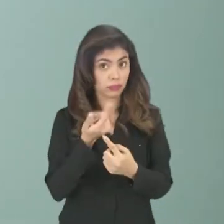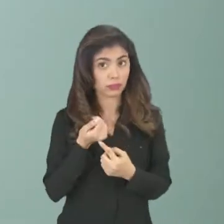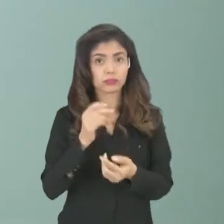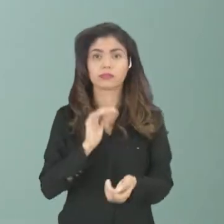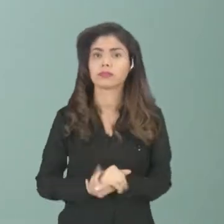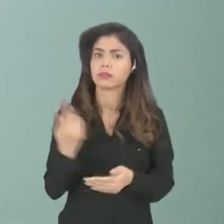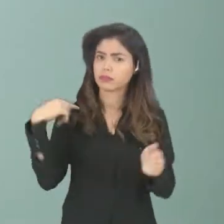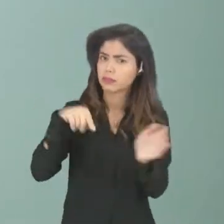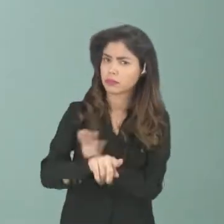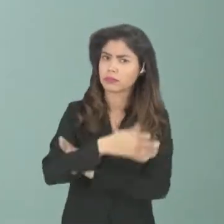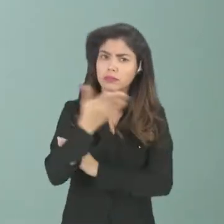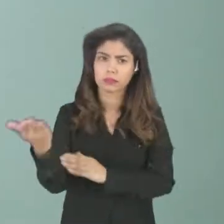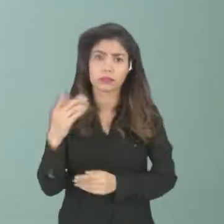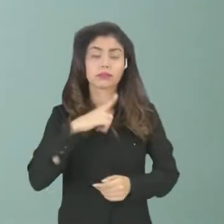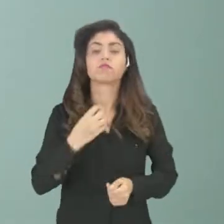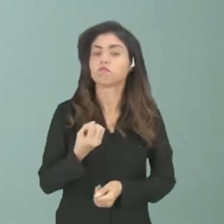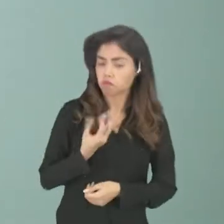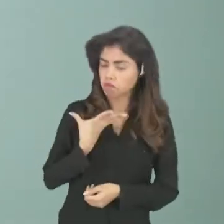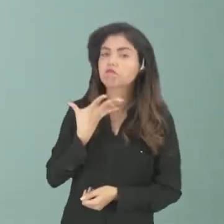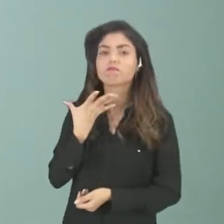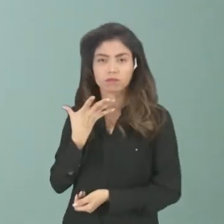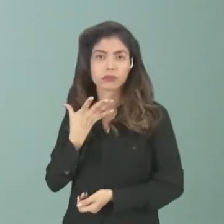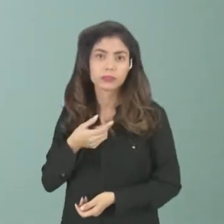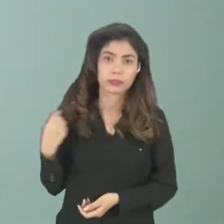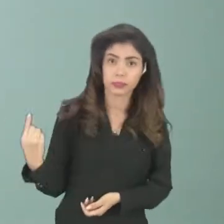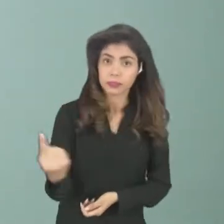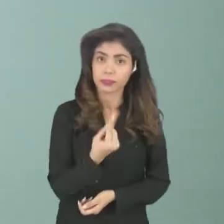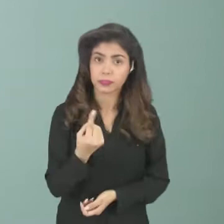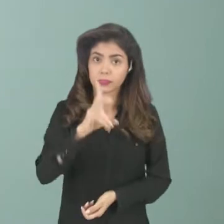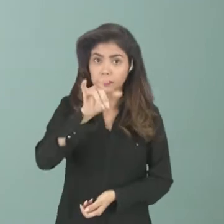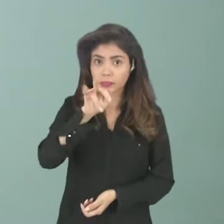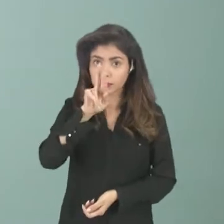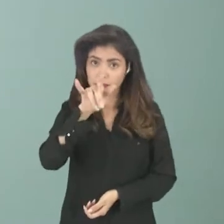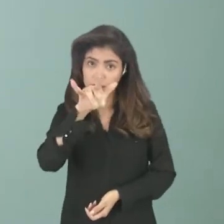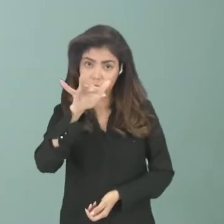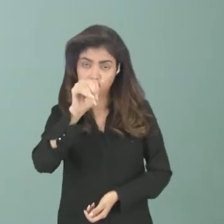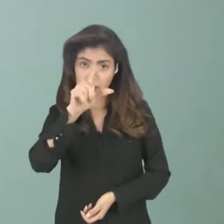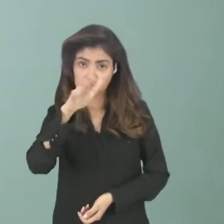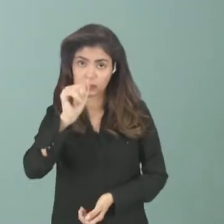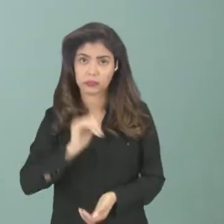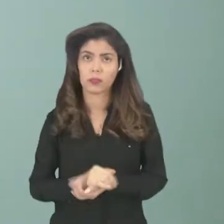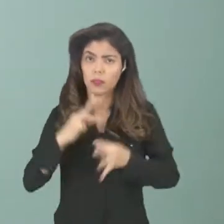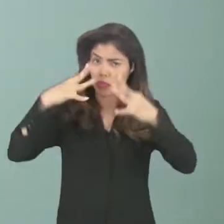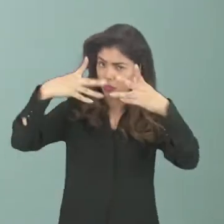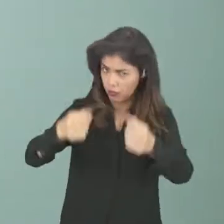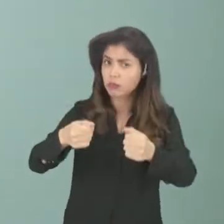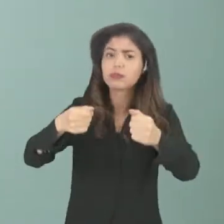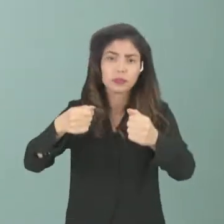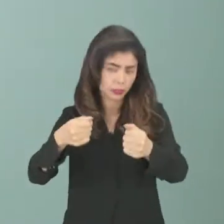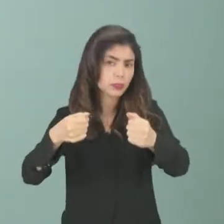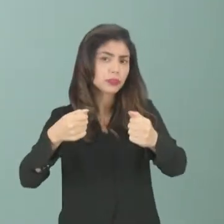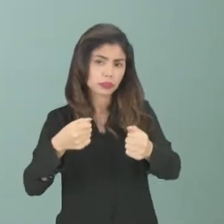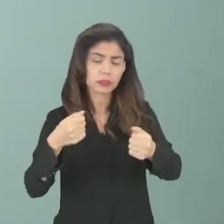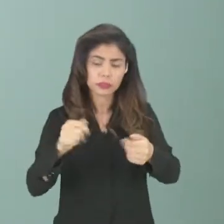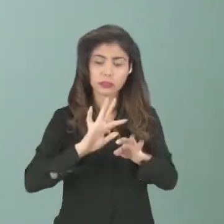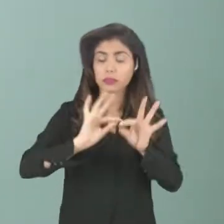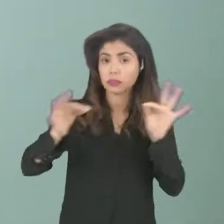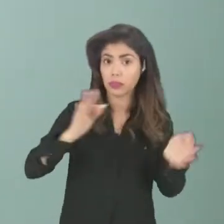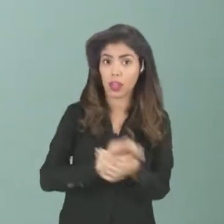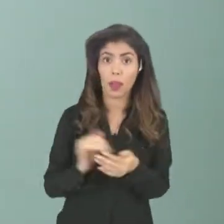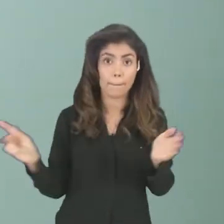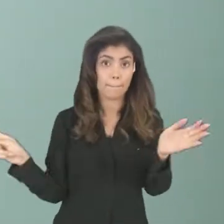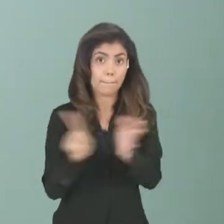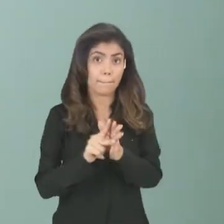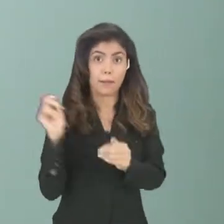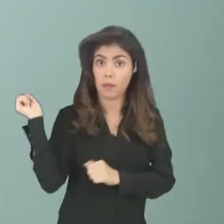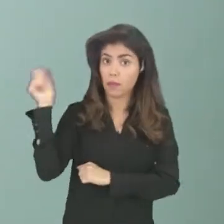menos assim a questão, trouxe benefício para a civilização, enquanto todos os iluministas, porque essa é a linha iluminista, né, as luzes